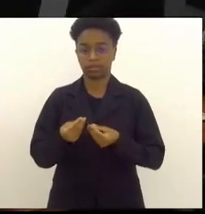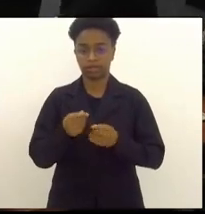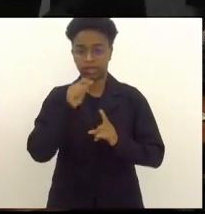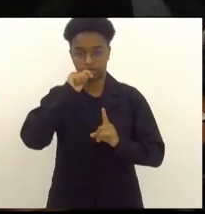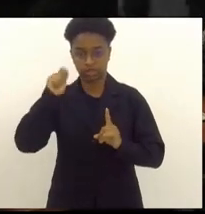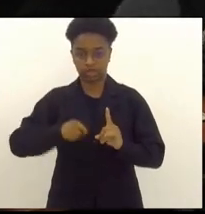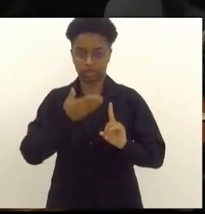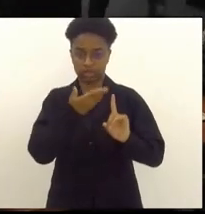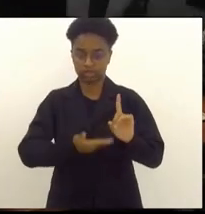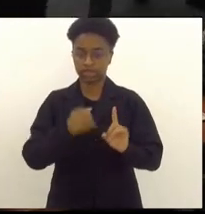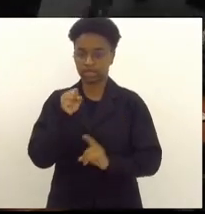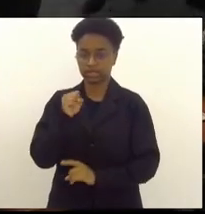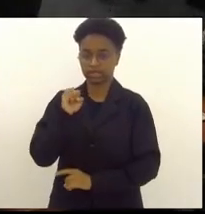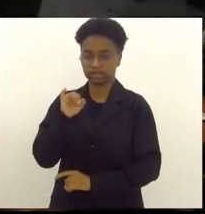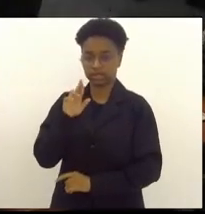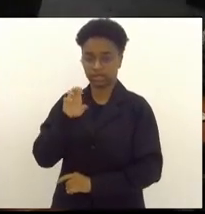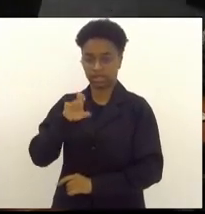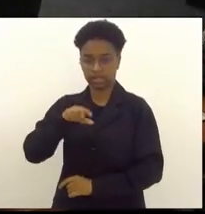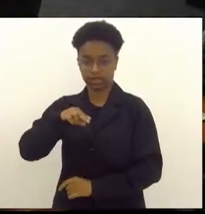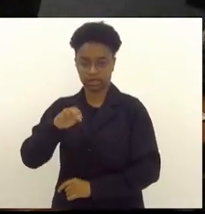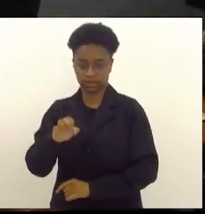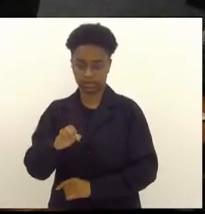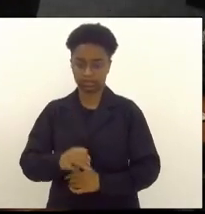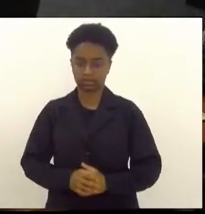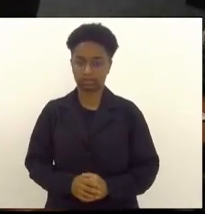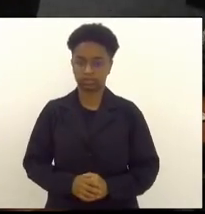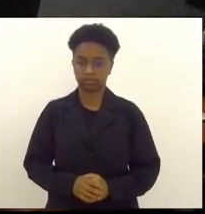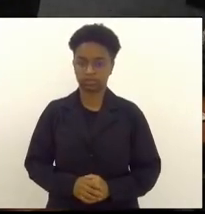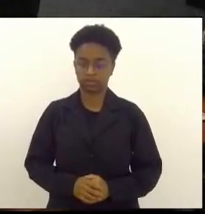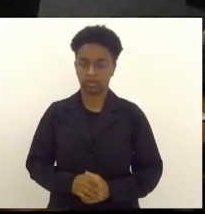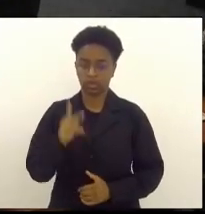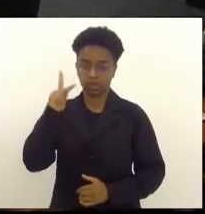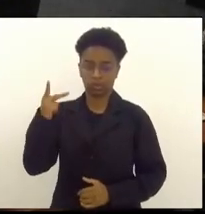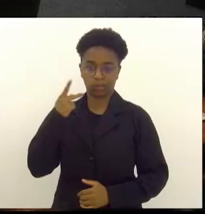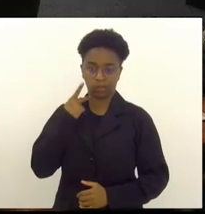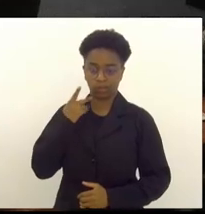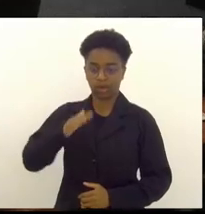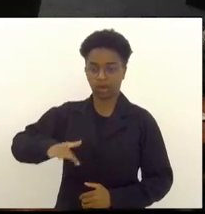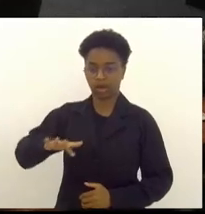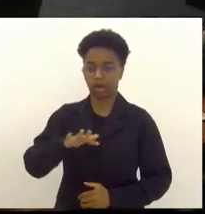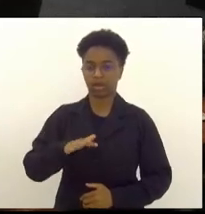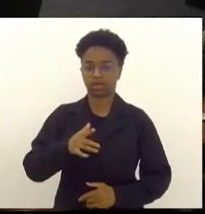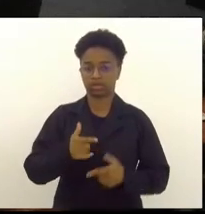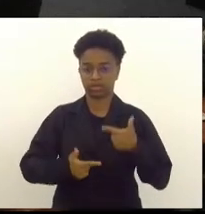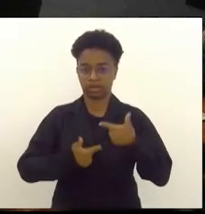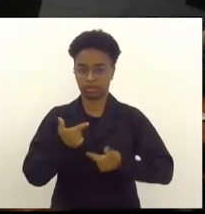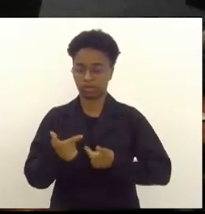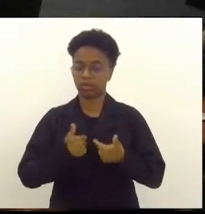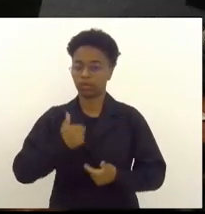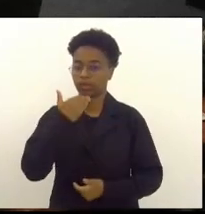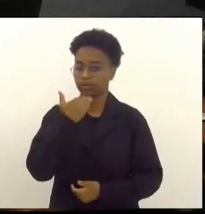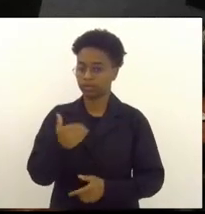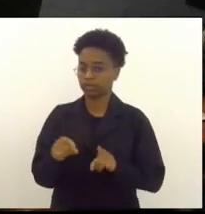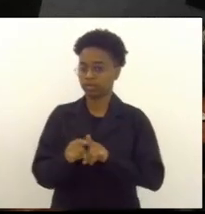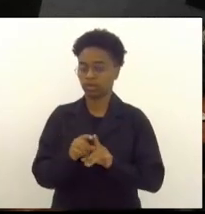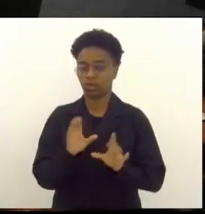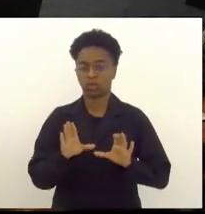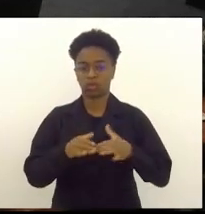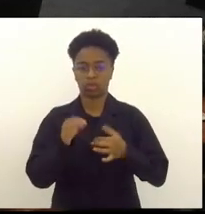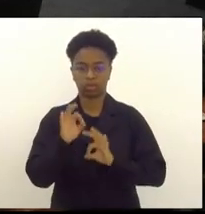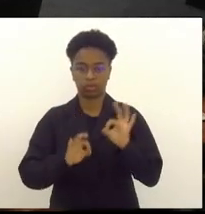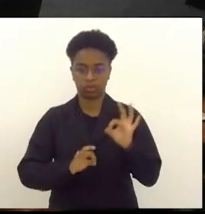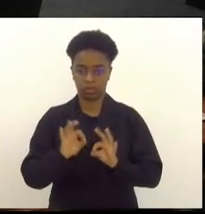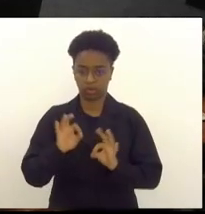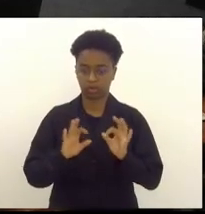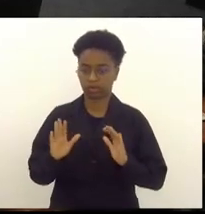senhora doutora Sirlene Luiza Zirmemann, procuradora do trabalho. Solicito ao cerimonial que